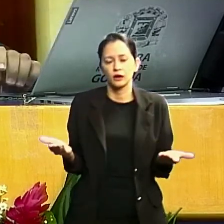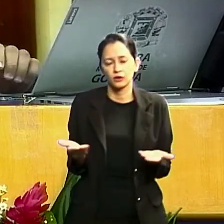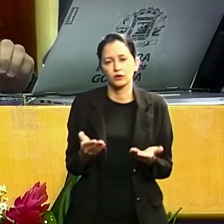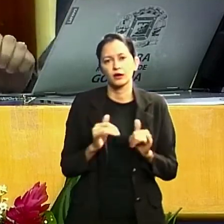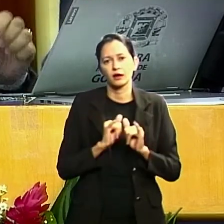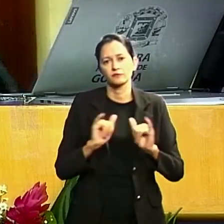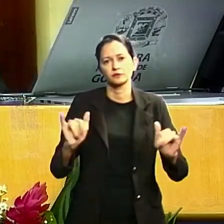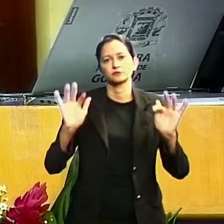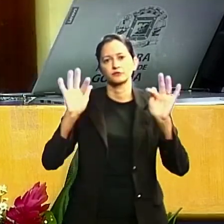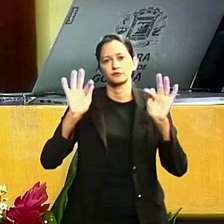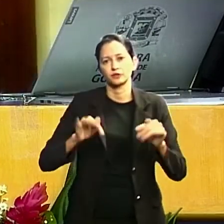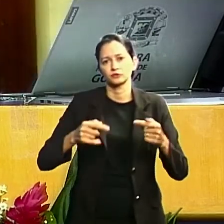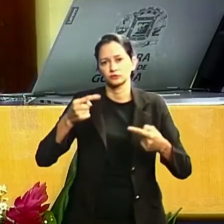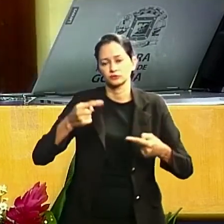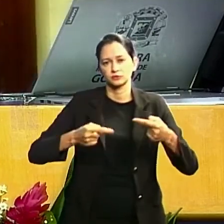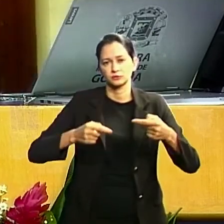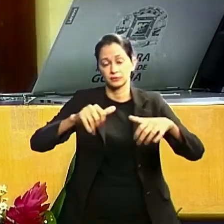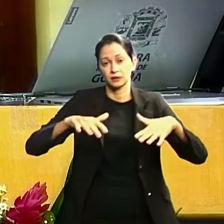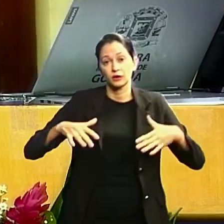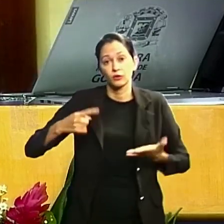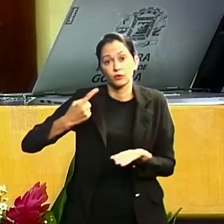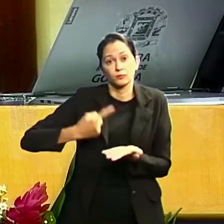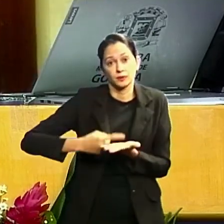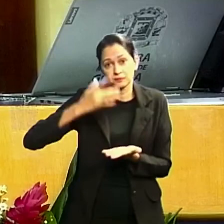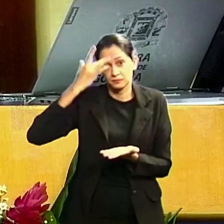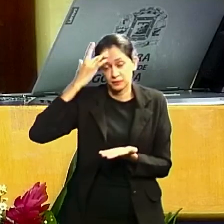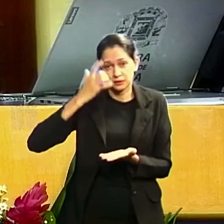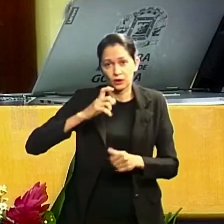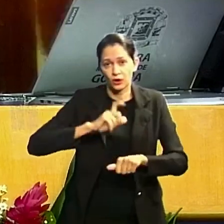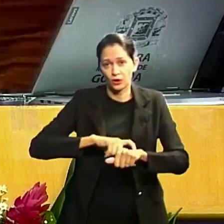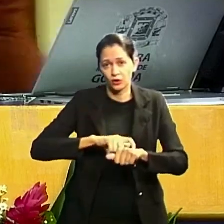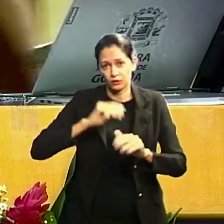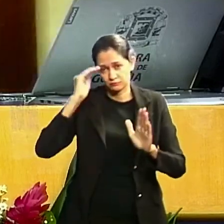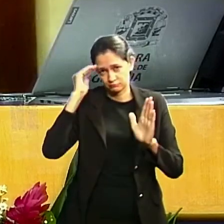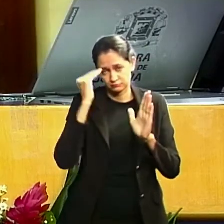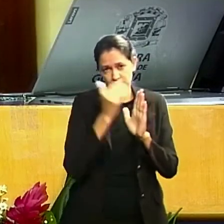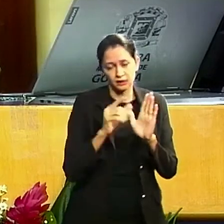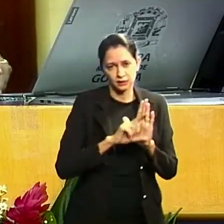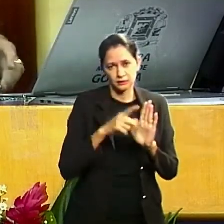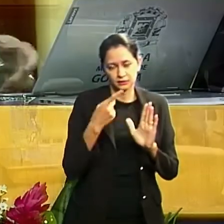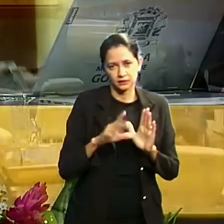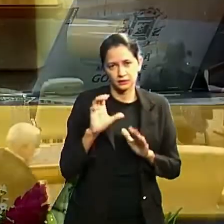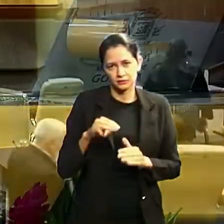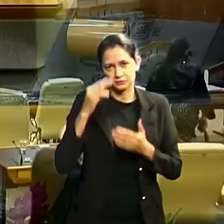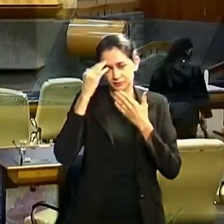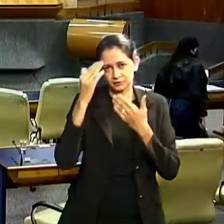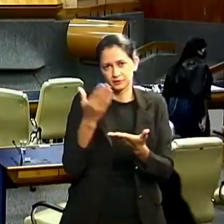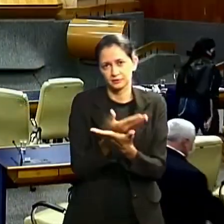encerrada a presente sessão, convocando outra para amanhã no horário regimental, agradecendo os senhores e as senhoras.